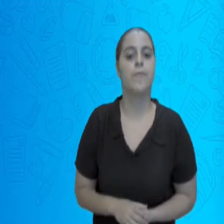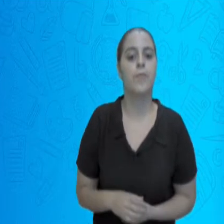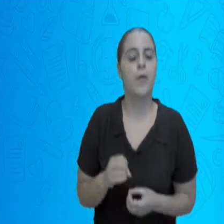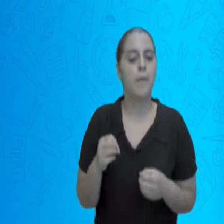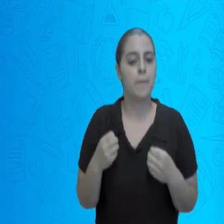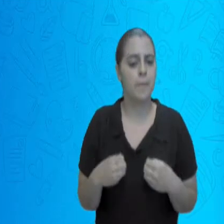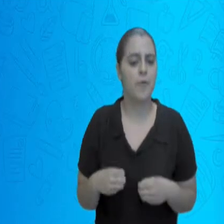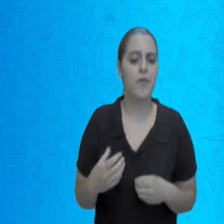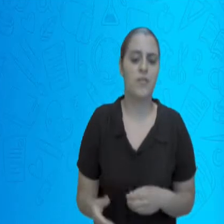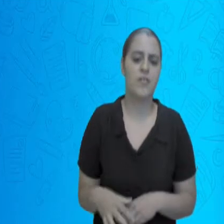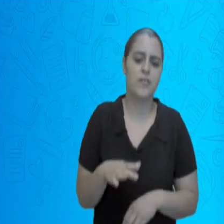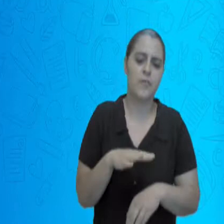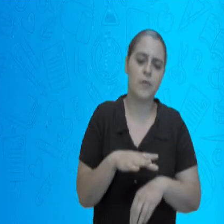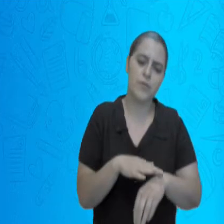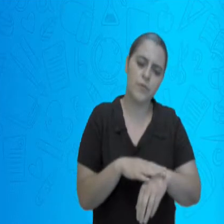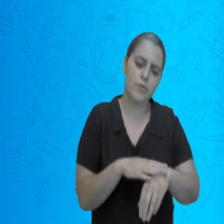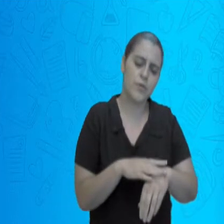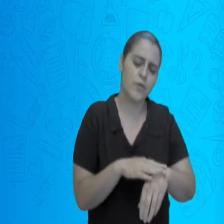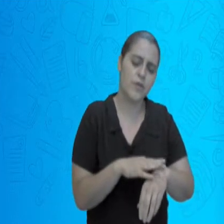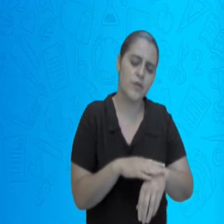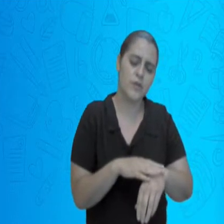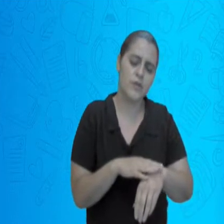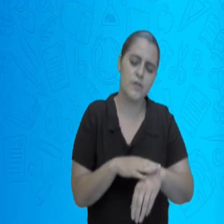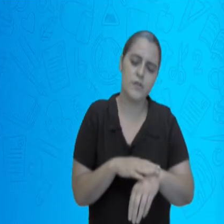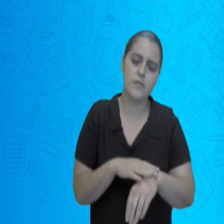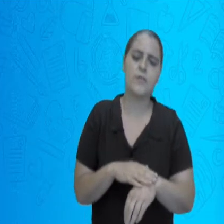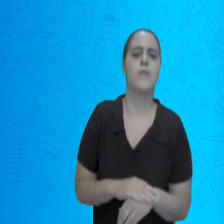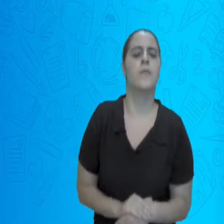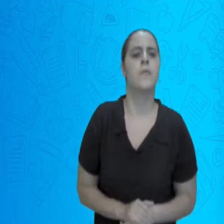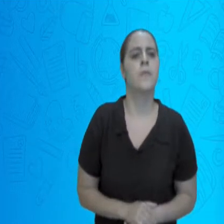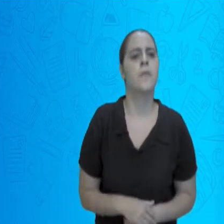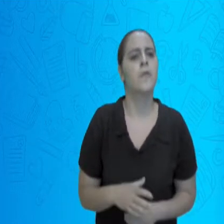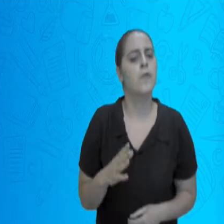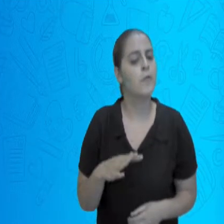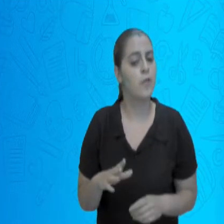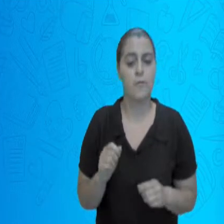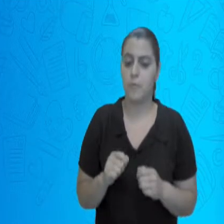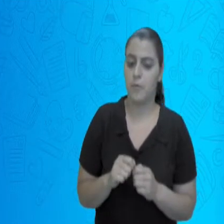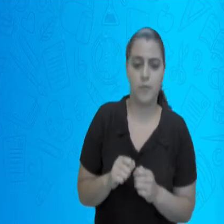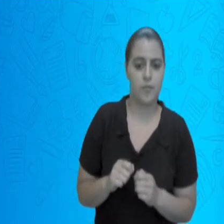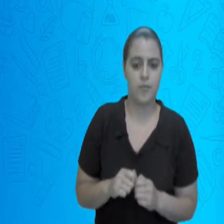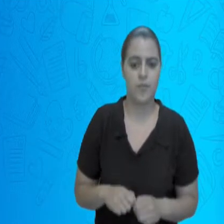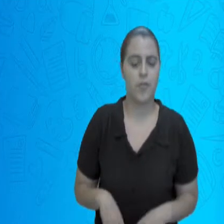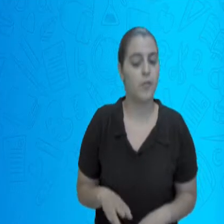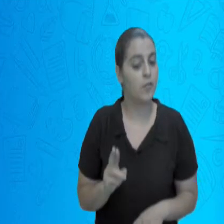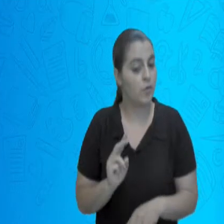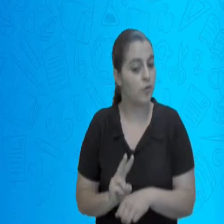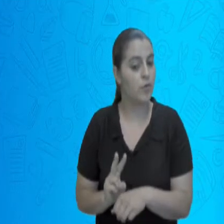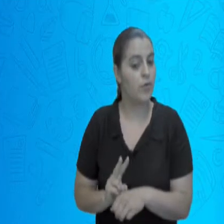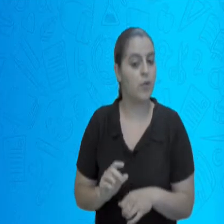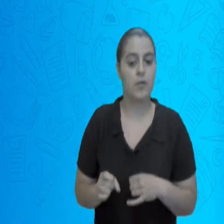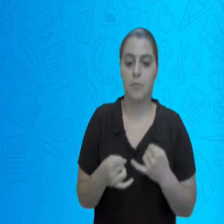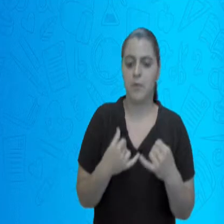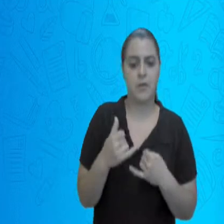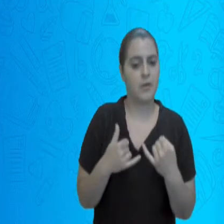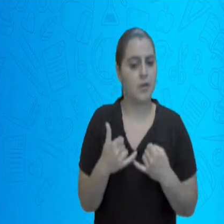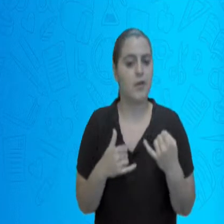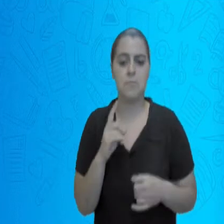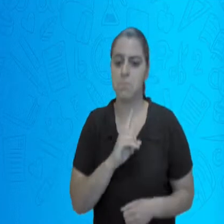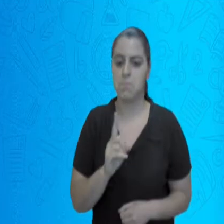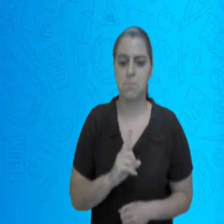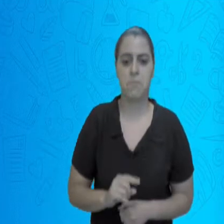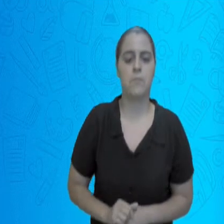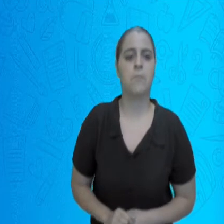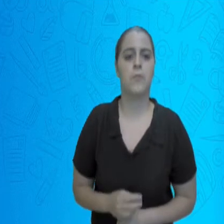ele pode trazer algum risco para a minha saúde. Então, eu não vou fazer nenhum tipo de brincadeira com eles,